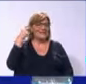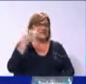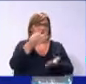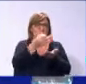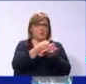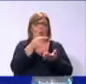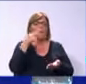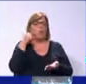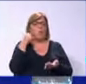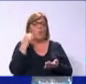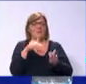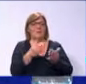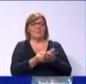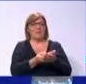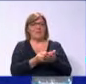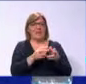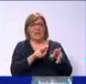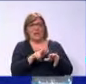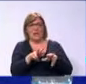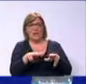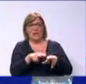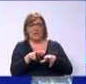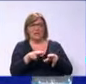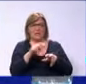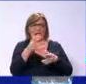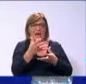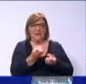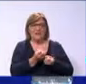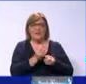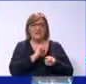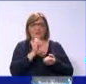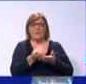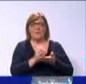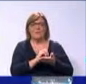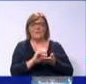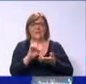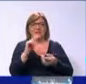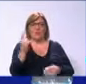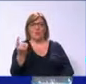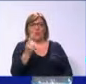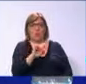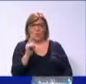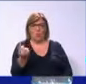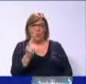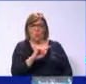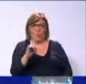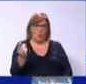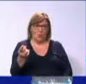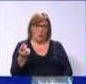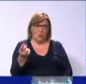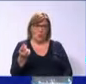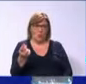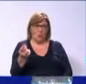apresentar a gravação do da mensagem será enviada para um dos dos